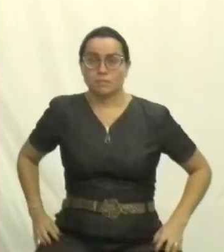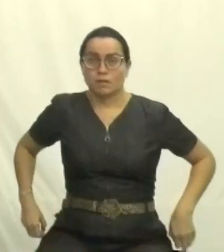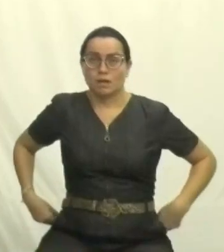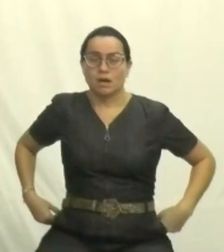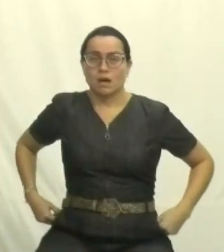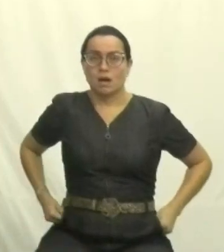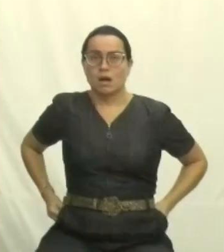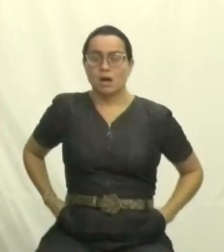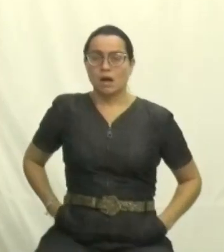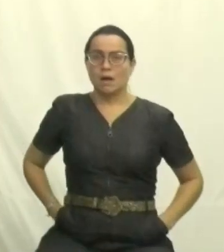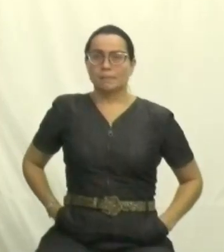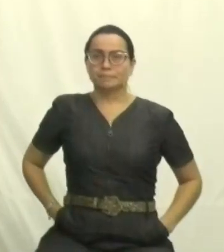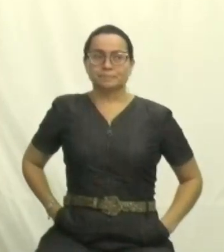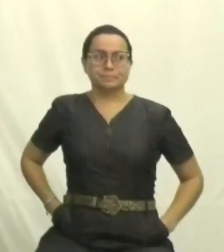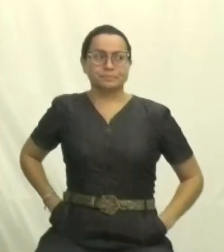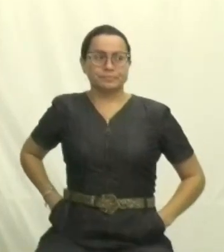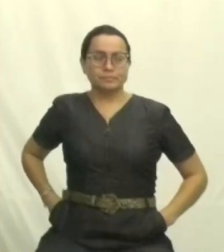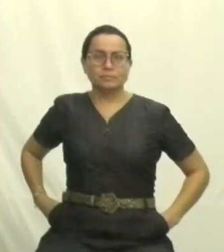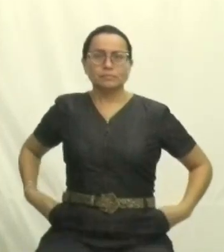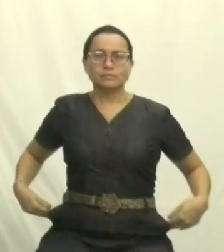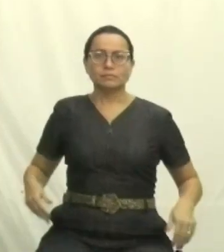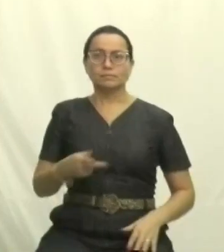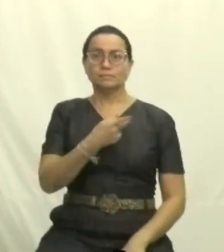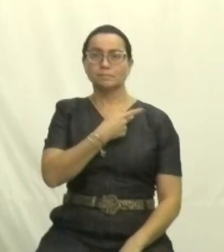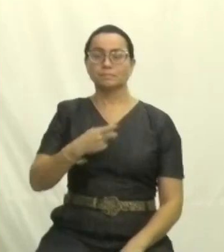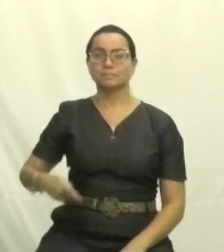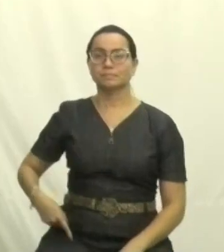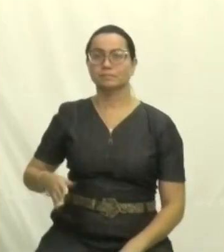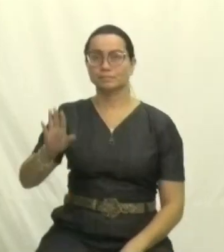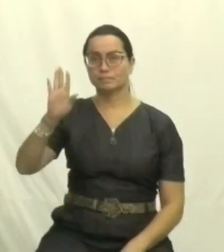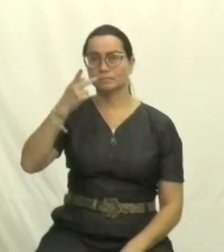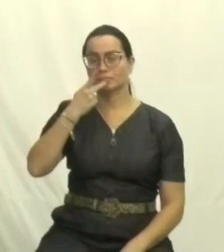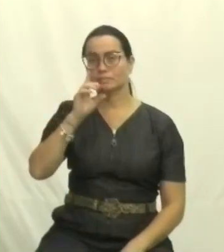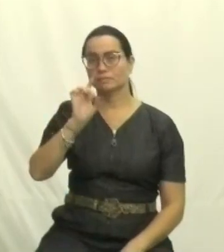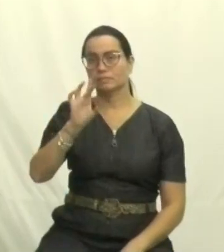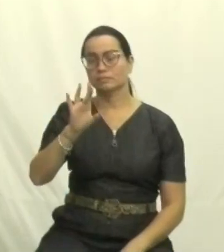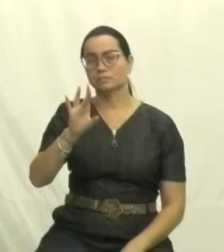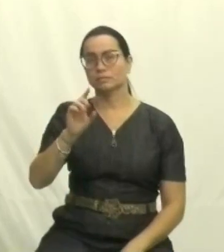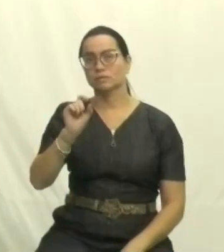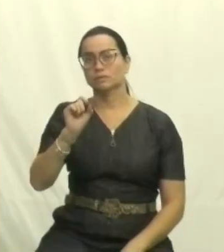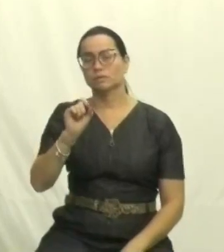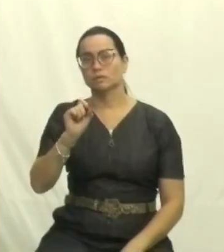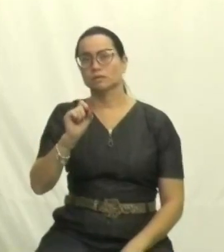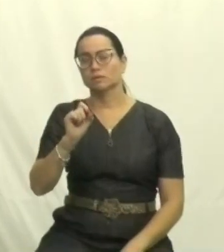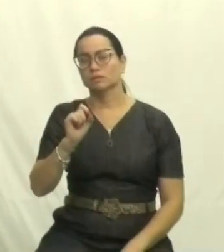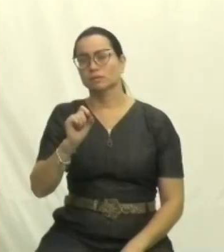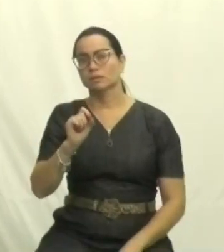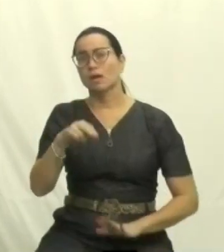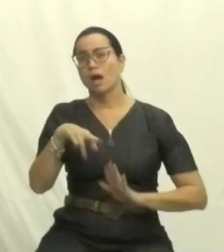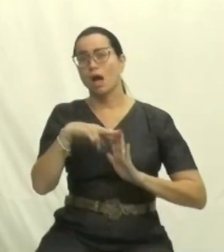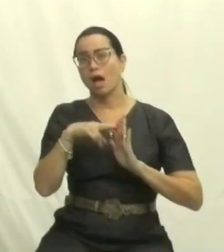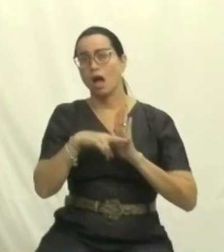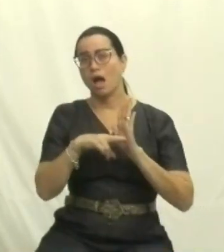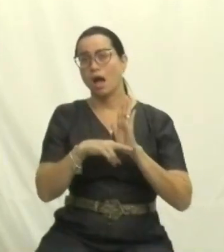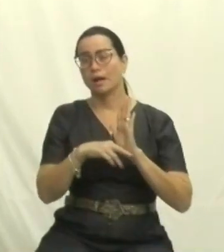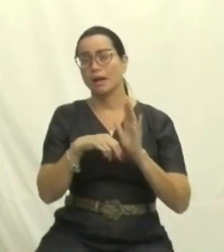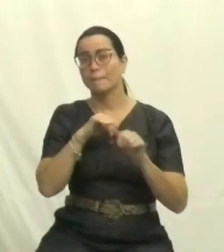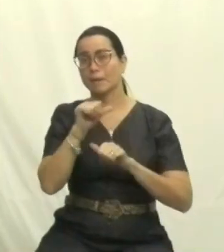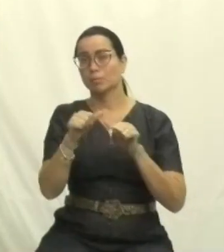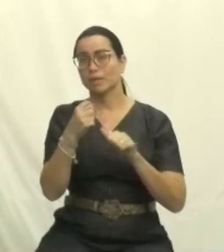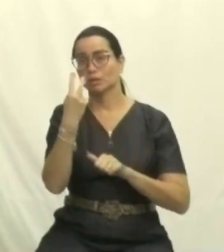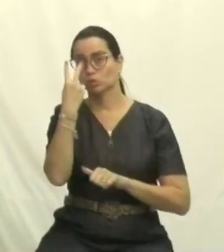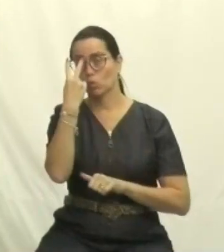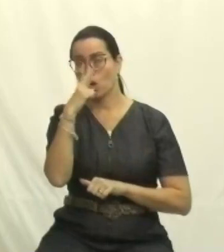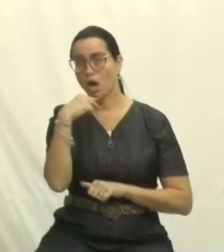Senhor presidente, a minha questão de ordem é só para colocar esse regramento que existe na empresa de